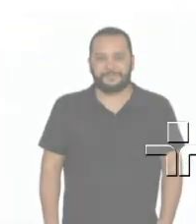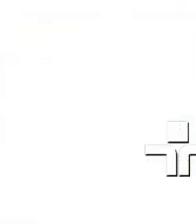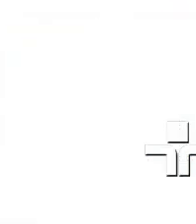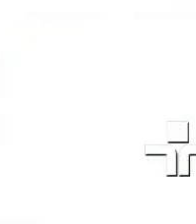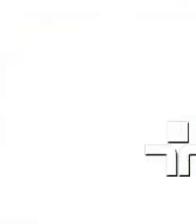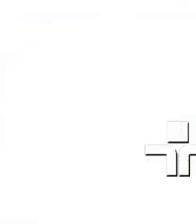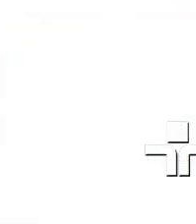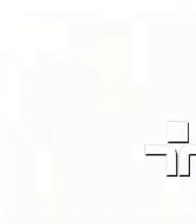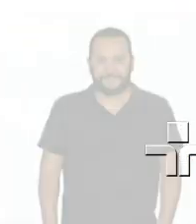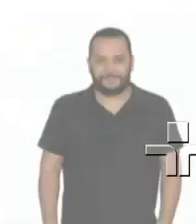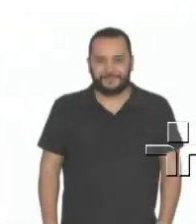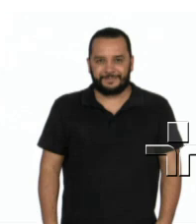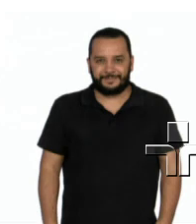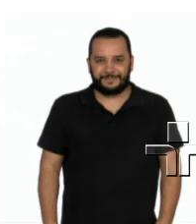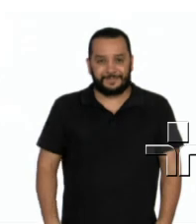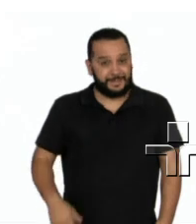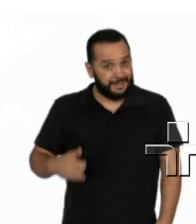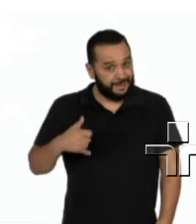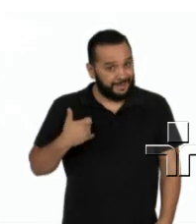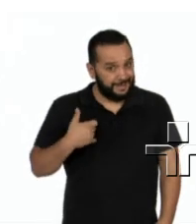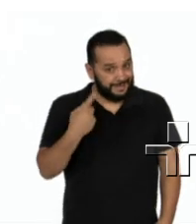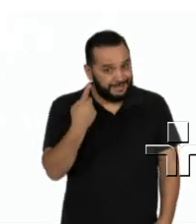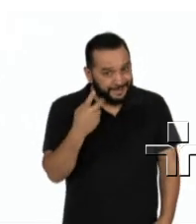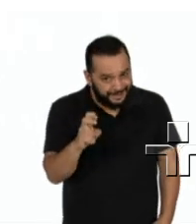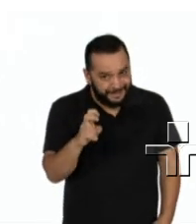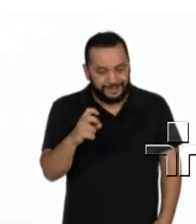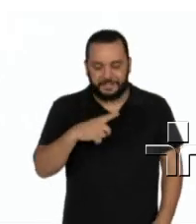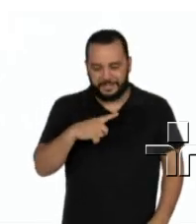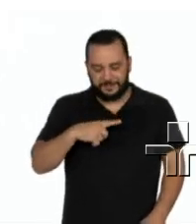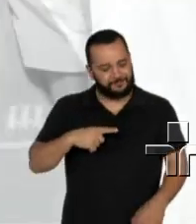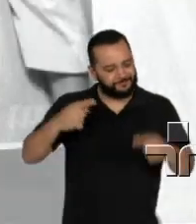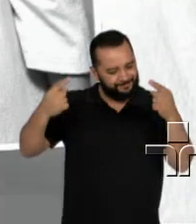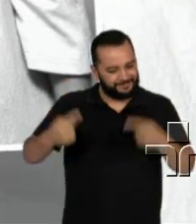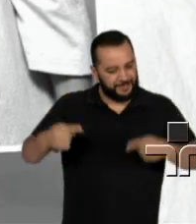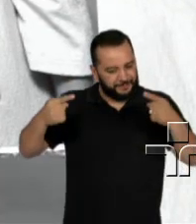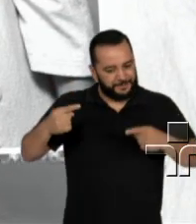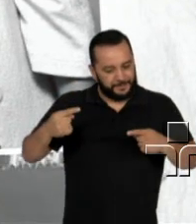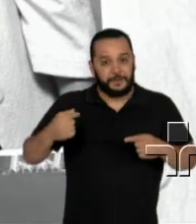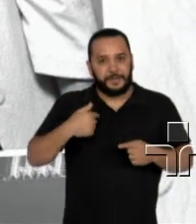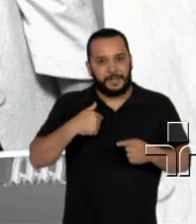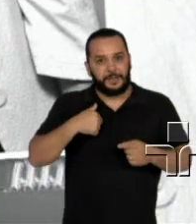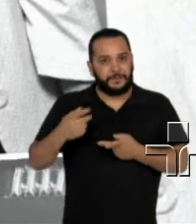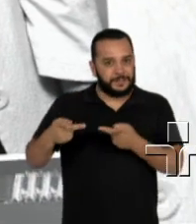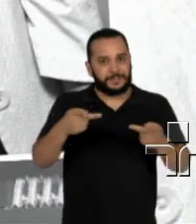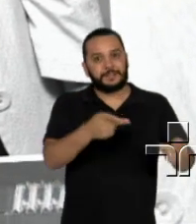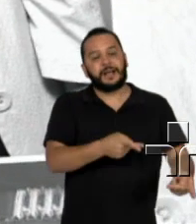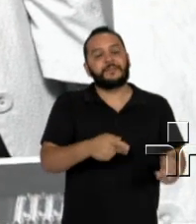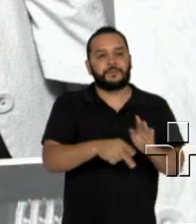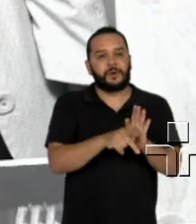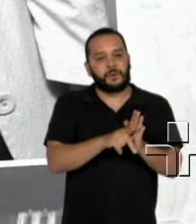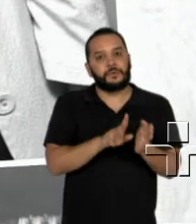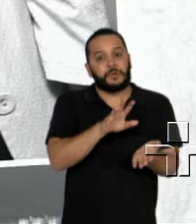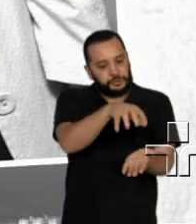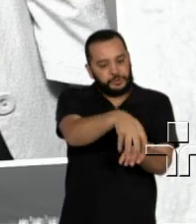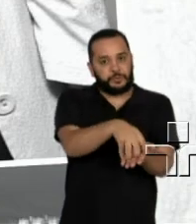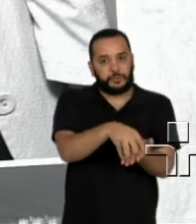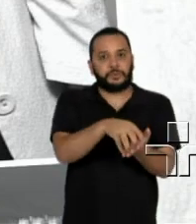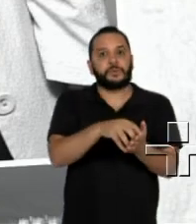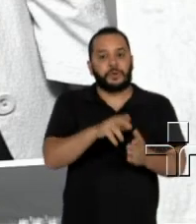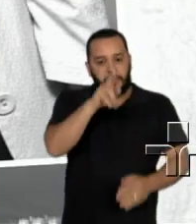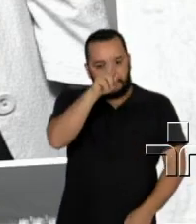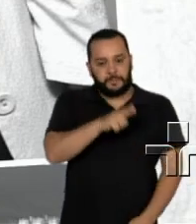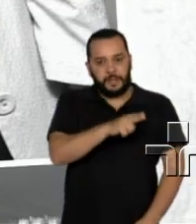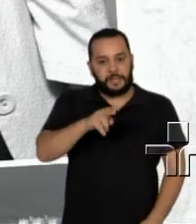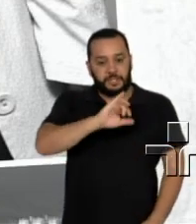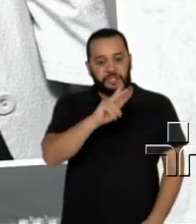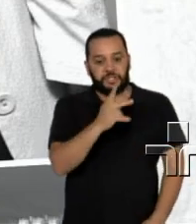aos 15 anos de idade foi lançado o maior desafio da minha vida eu visitava o instituto padre chico junto com os meus pais no qual